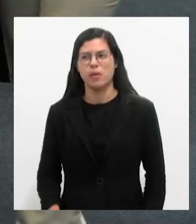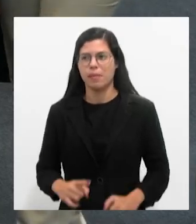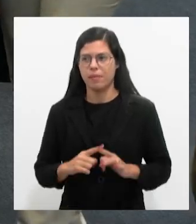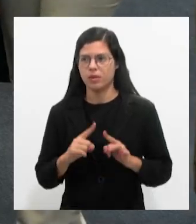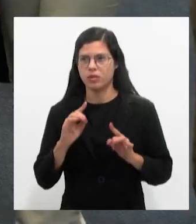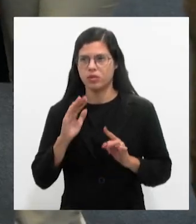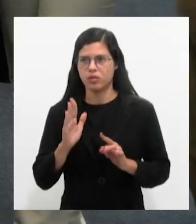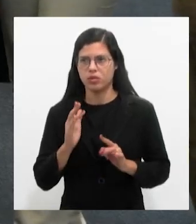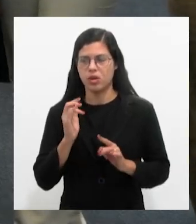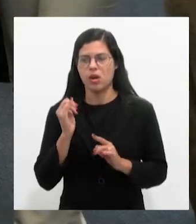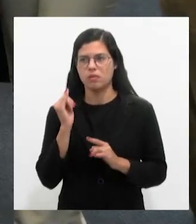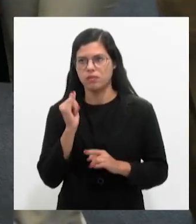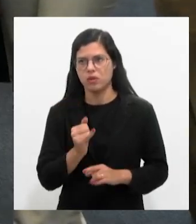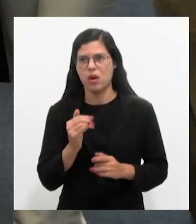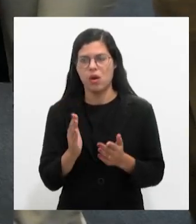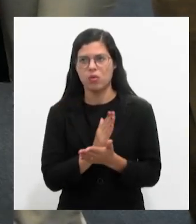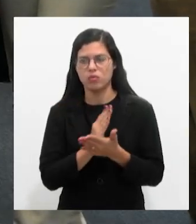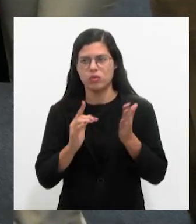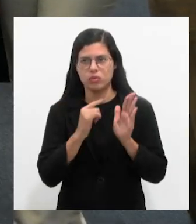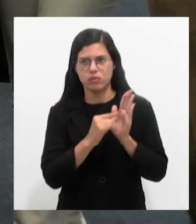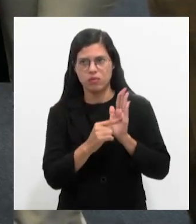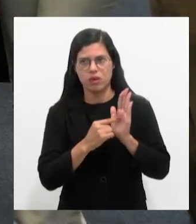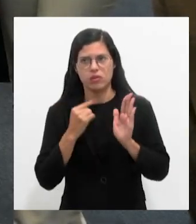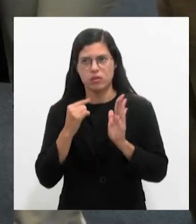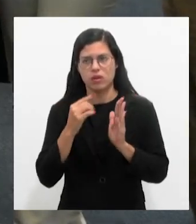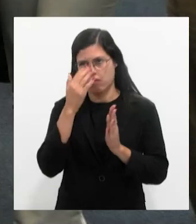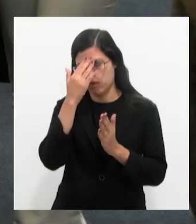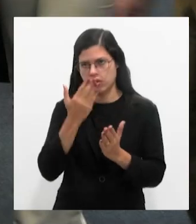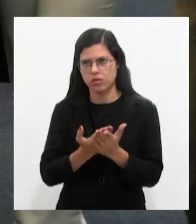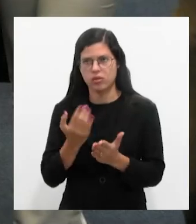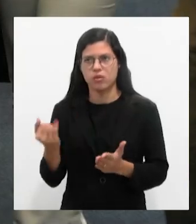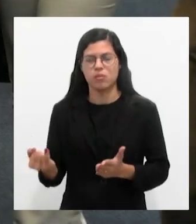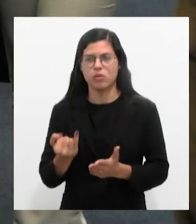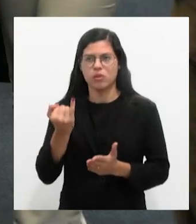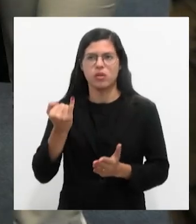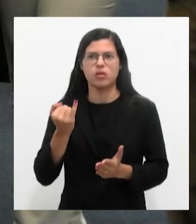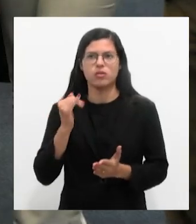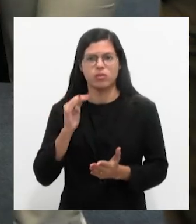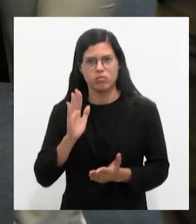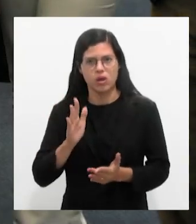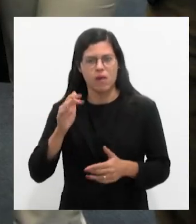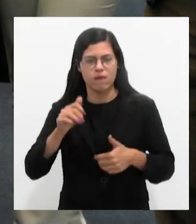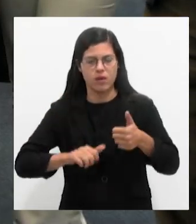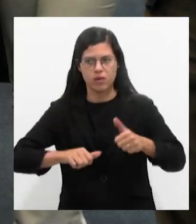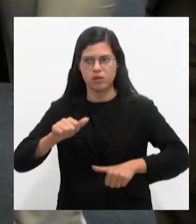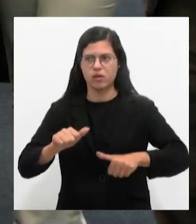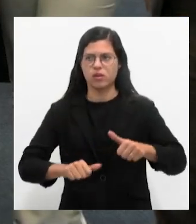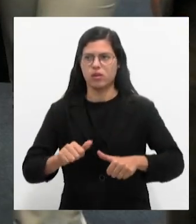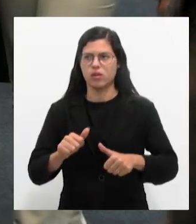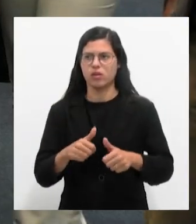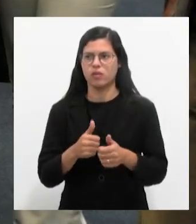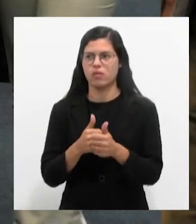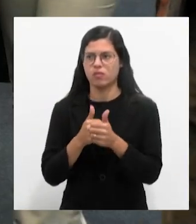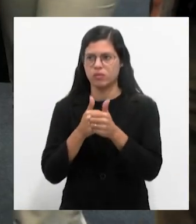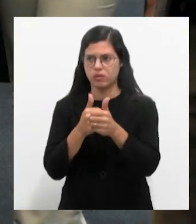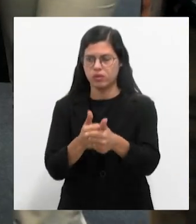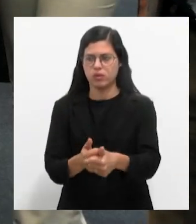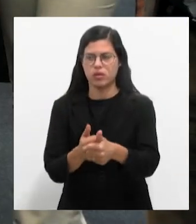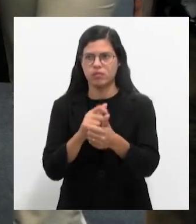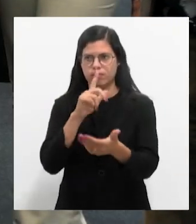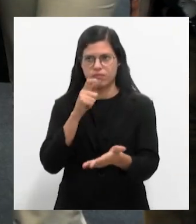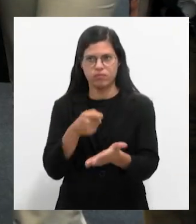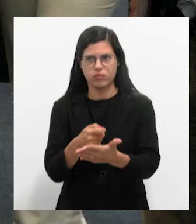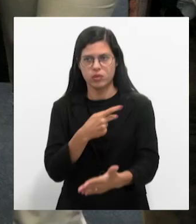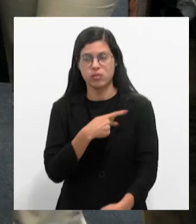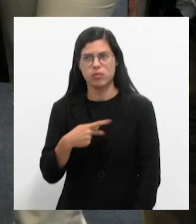dela em relação a alguns vetos que ela considera importantes. Eu já sopesei isso e vamos seguir à risca ali a determinação do presidente. E